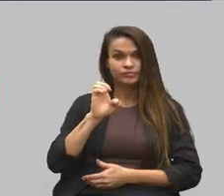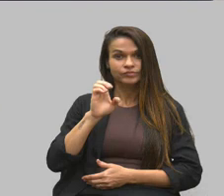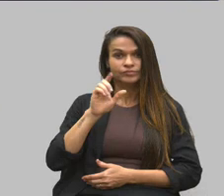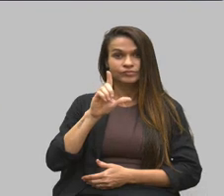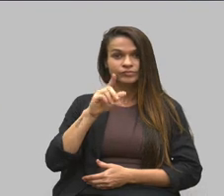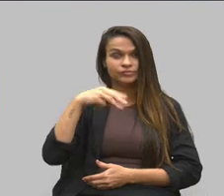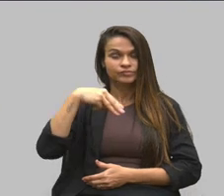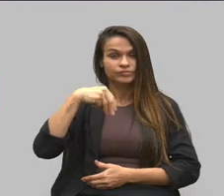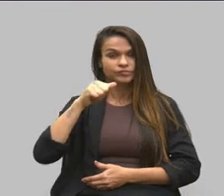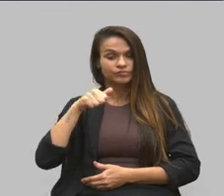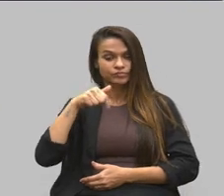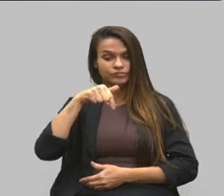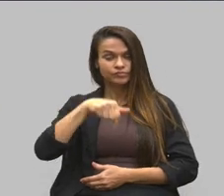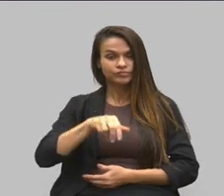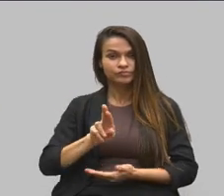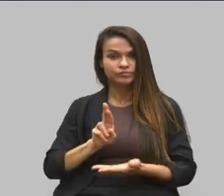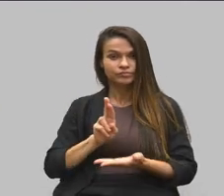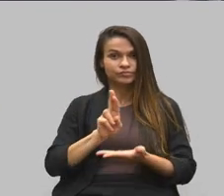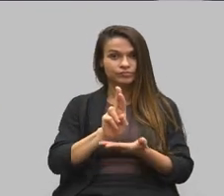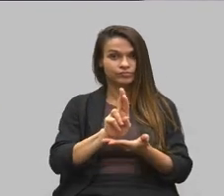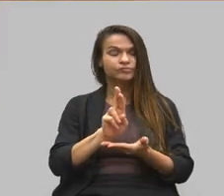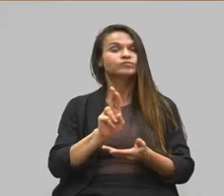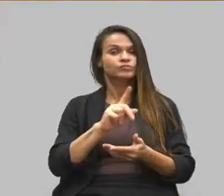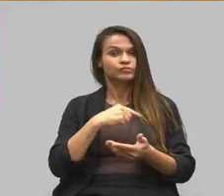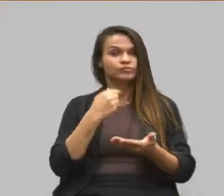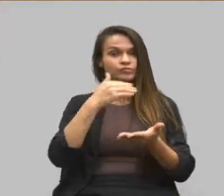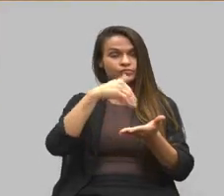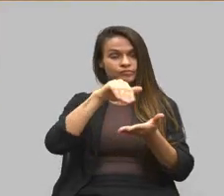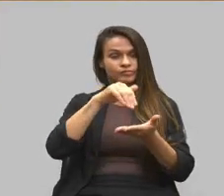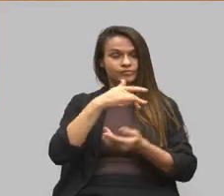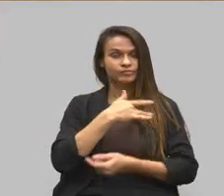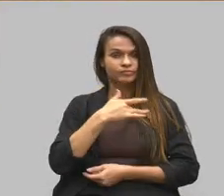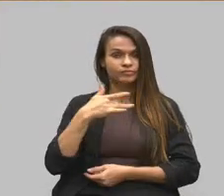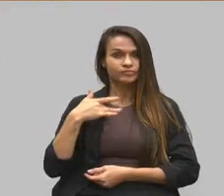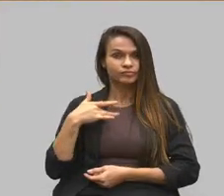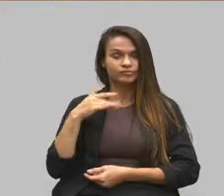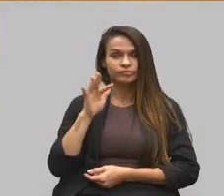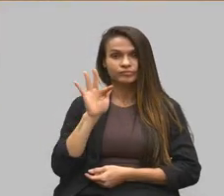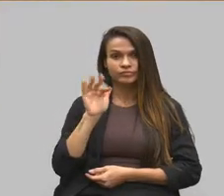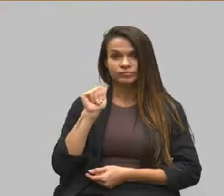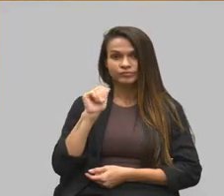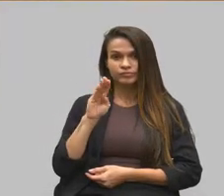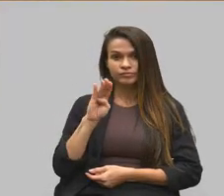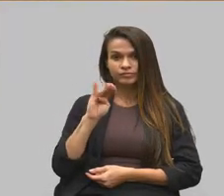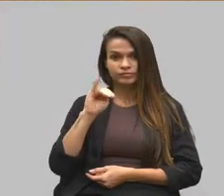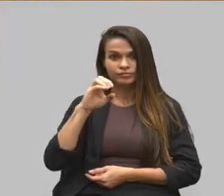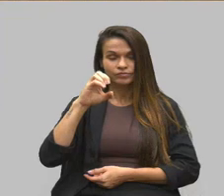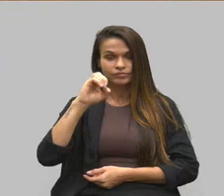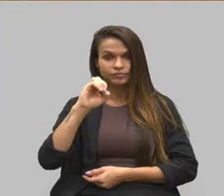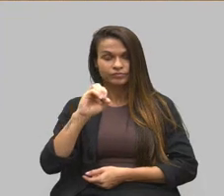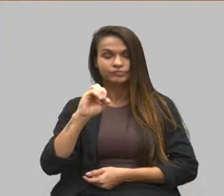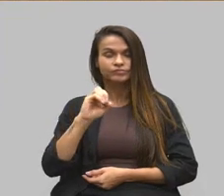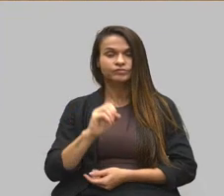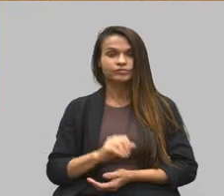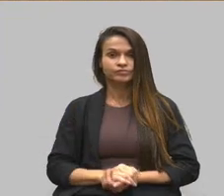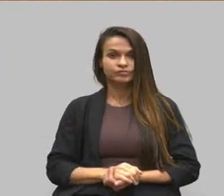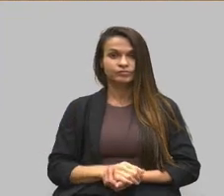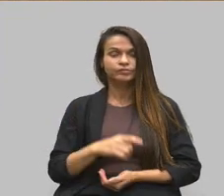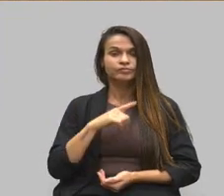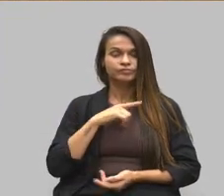aqui representando o nosso secretário de saúde Fábio baquer nós temos